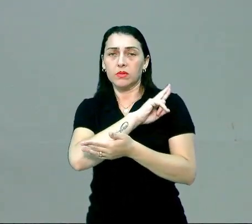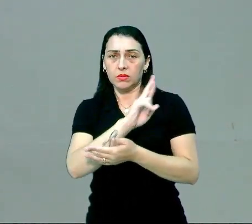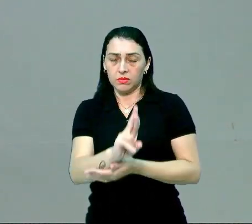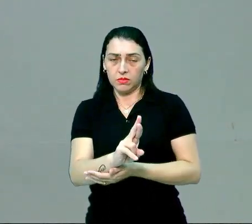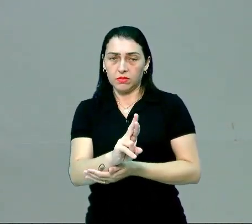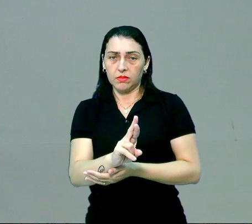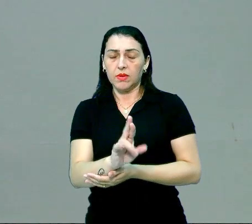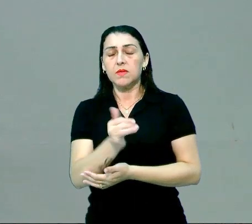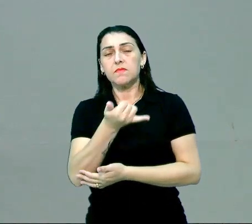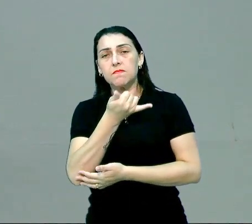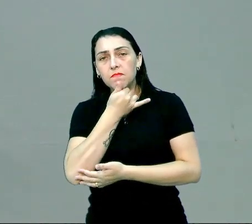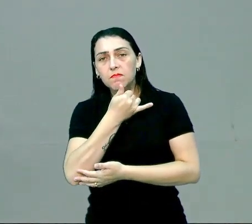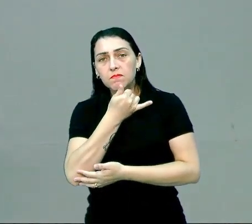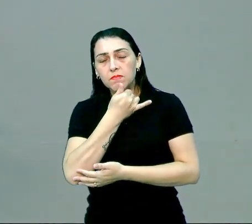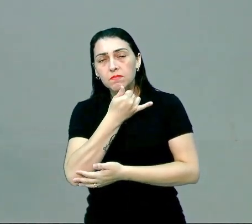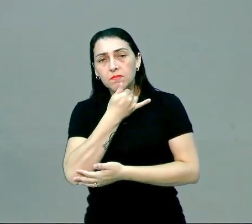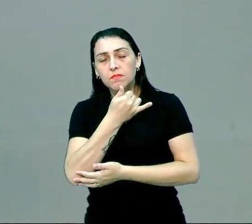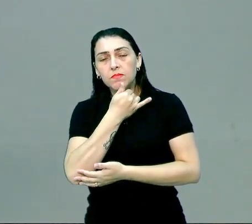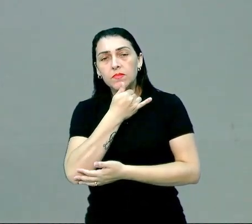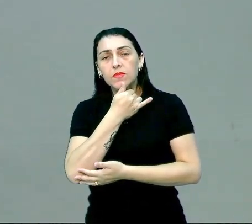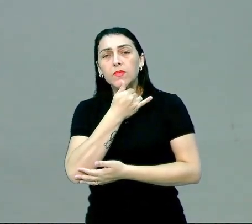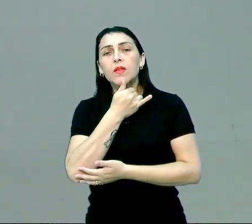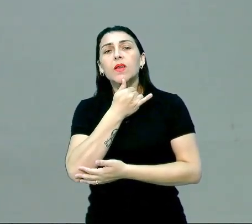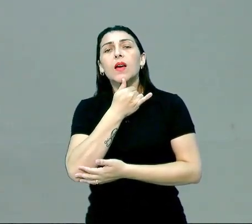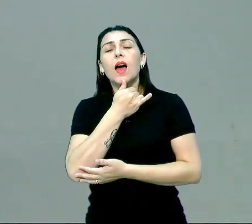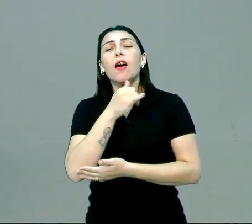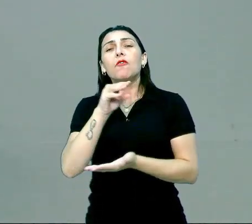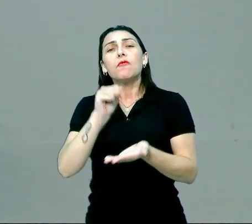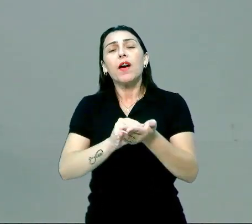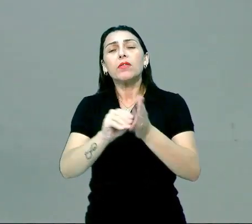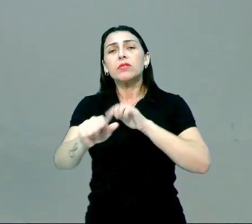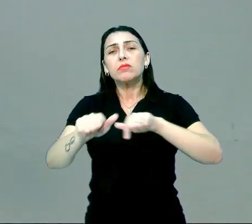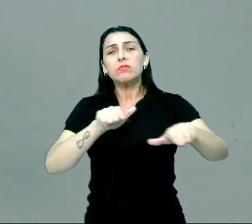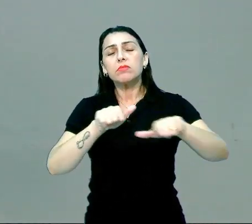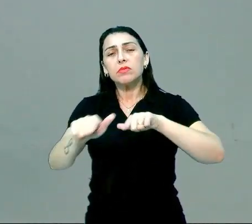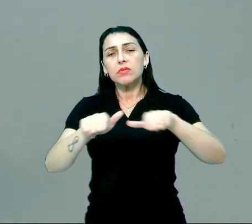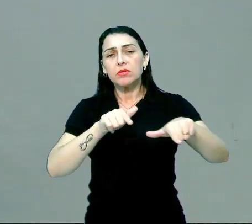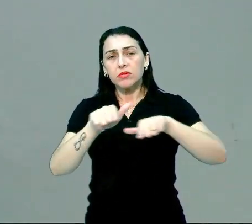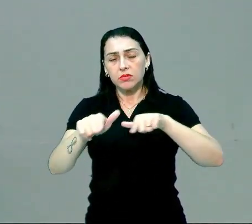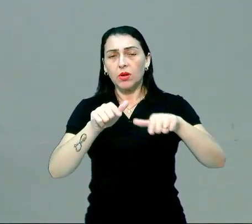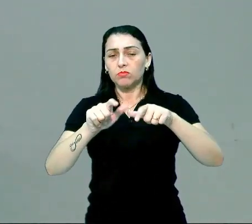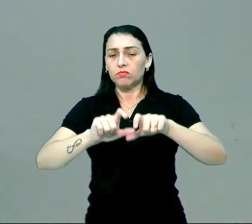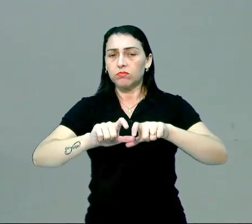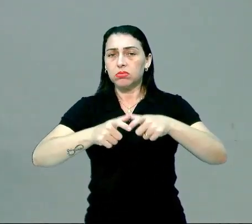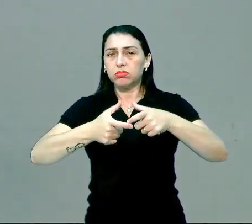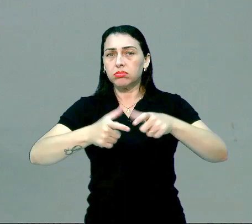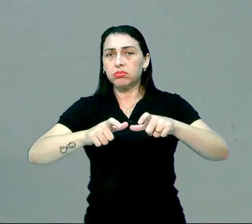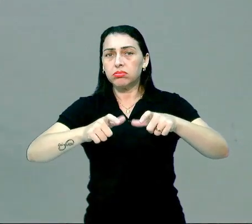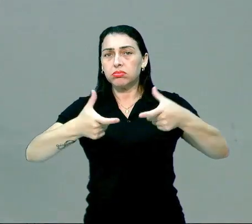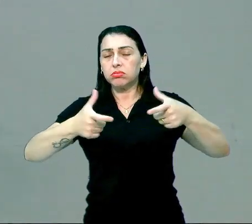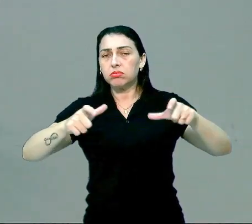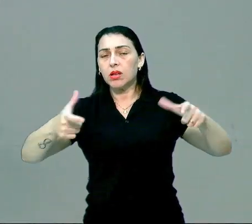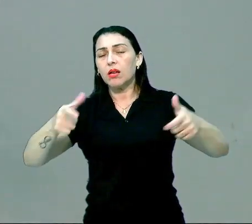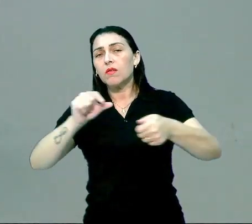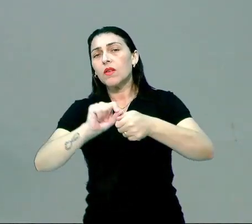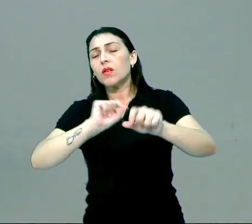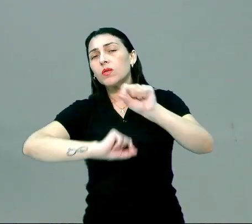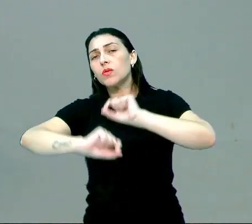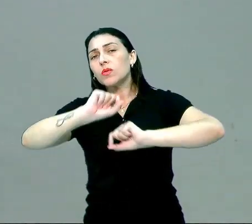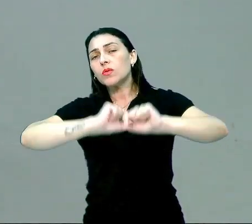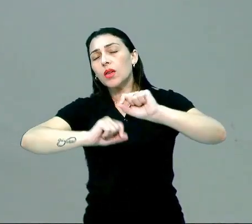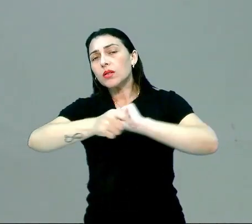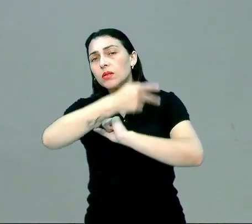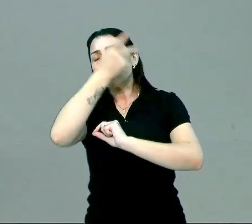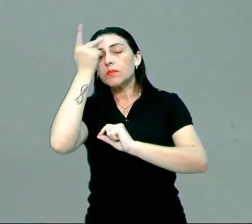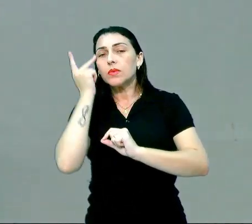obrigações. Infelizmente, a onda de desemprego, o desemprego crescente, faz com que